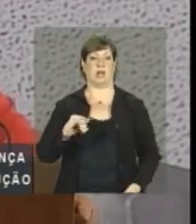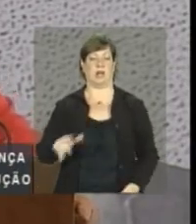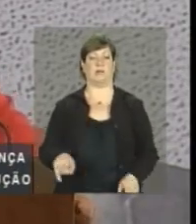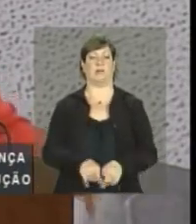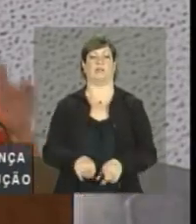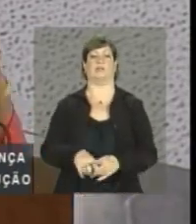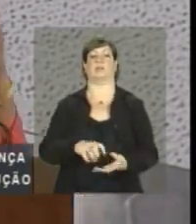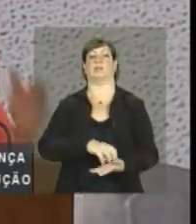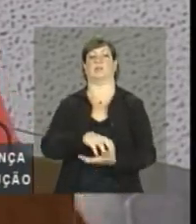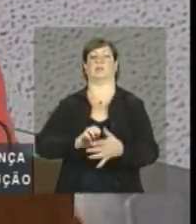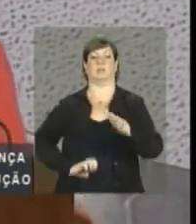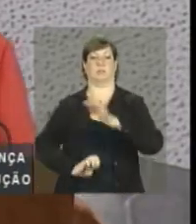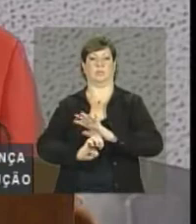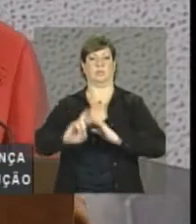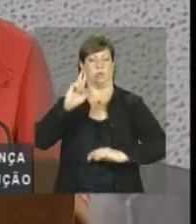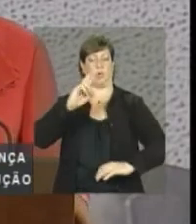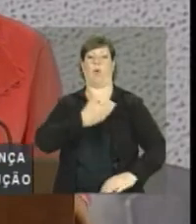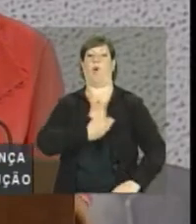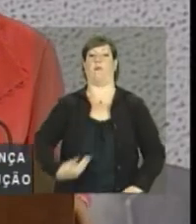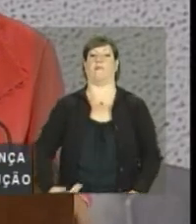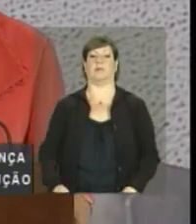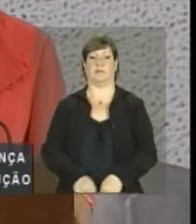dos empresários e governo,